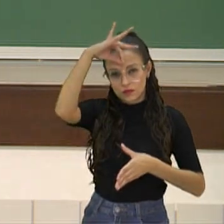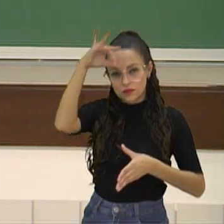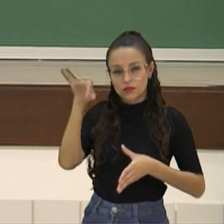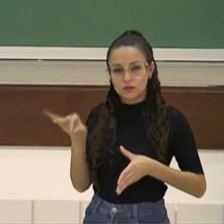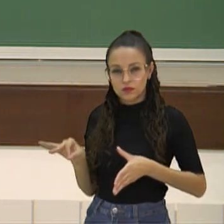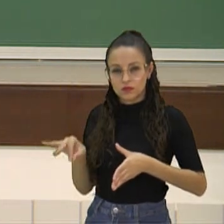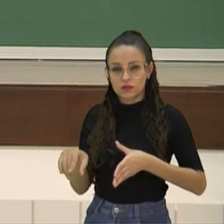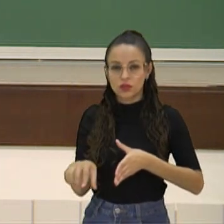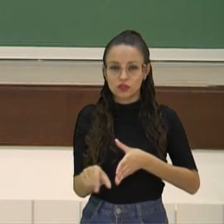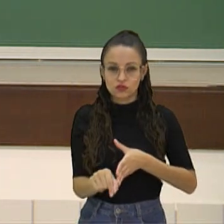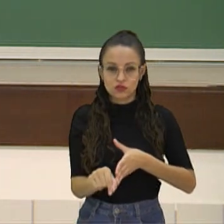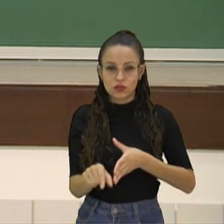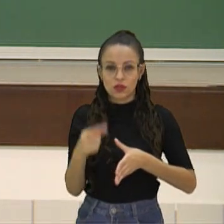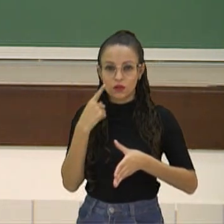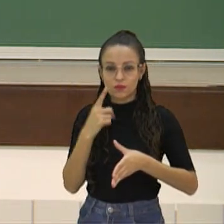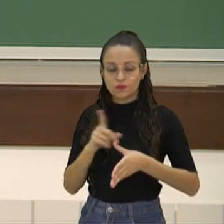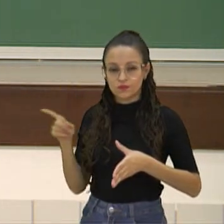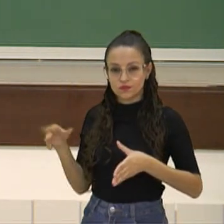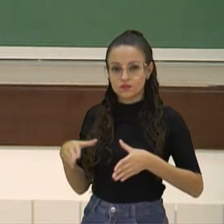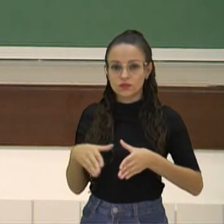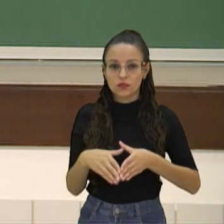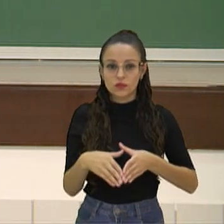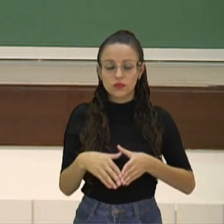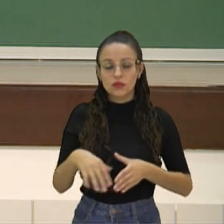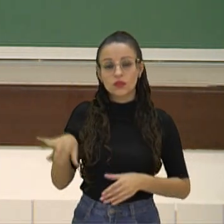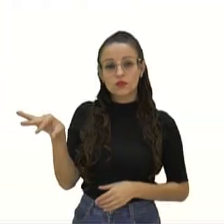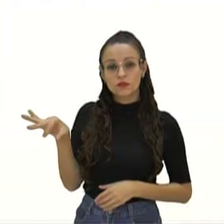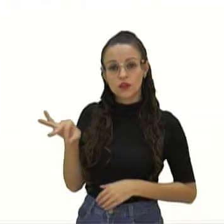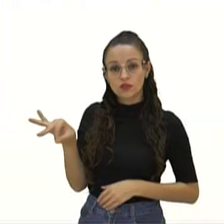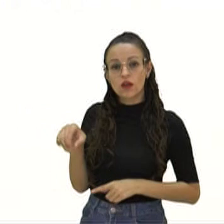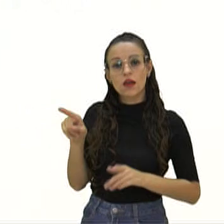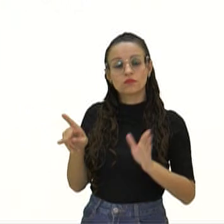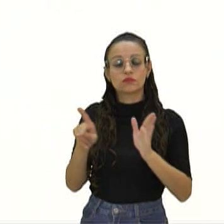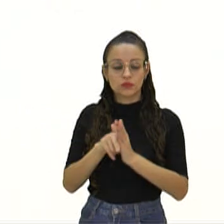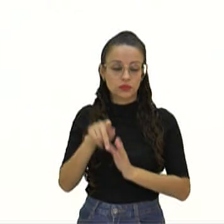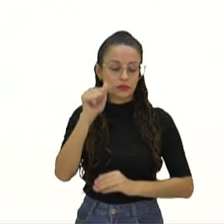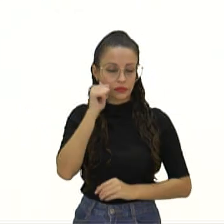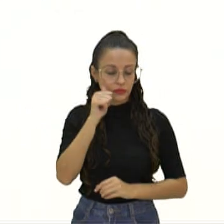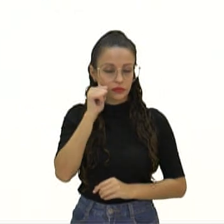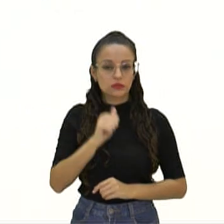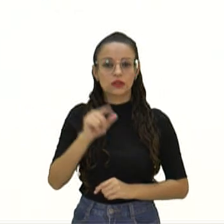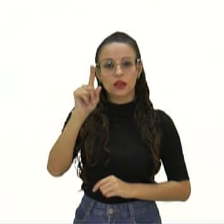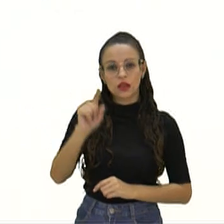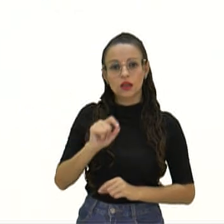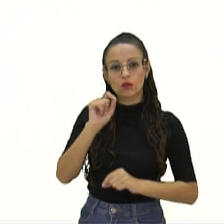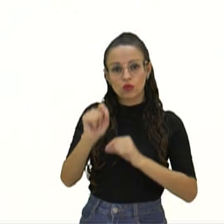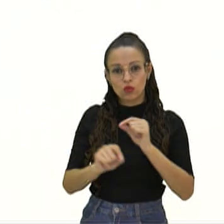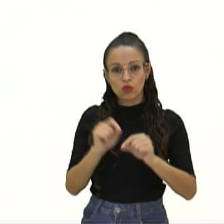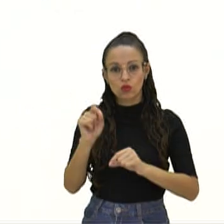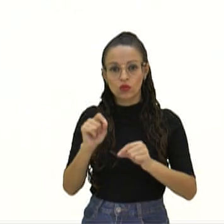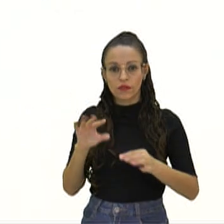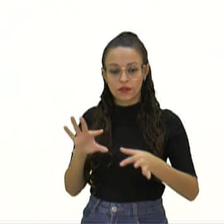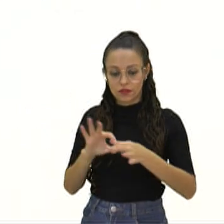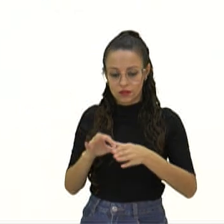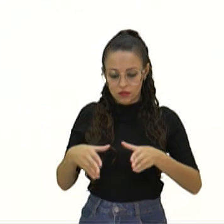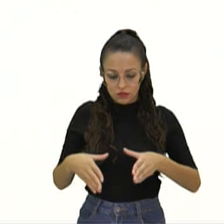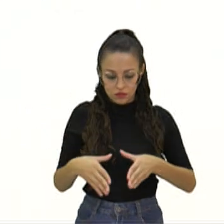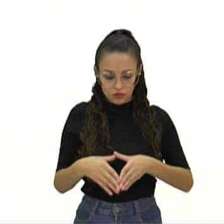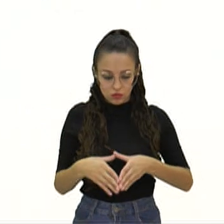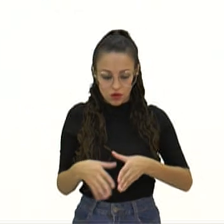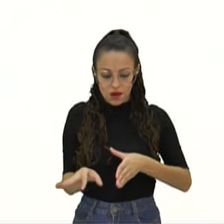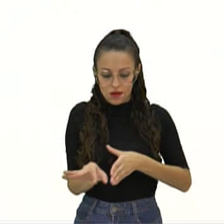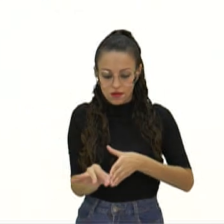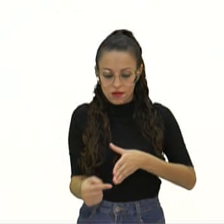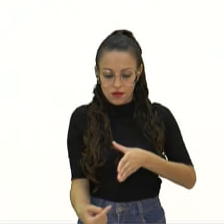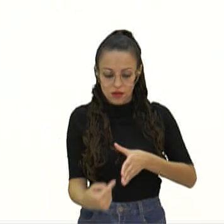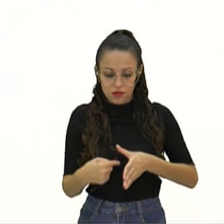que seria esse órgão aqui, né? A vagina é o órgão sexual feminino e aí ela atua como um canal que vai fazer a comunicação entre o